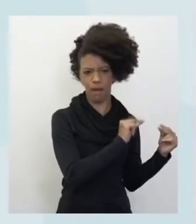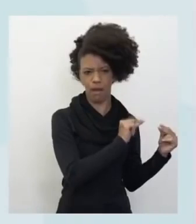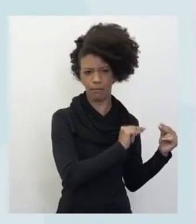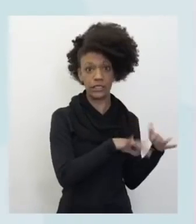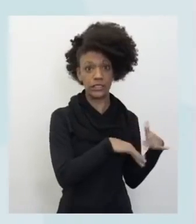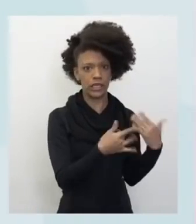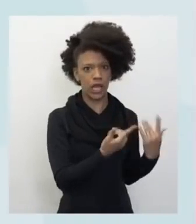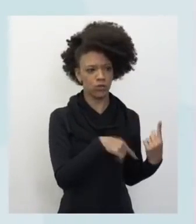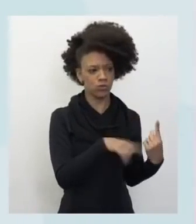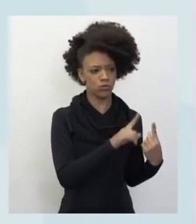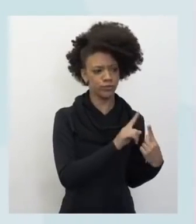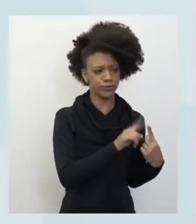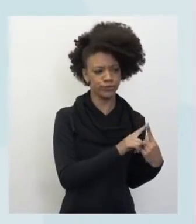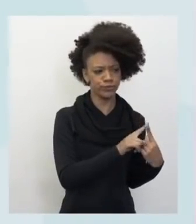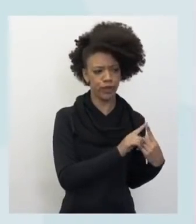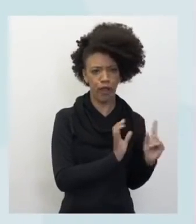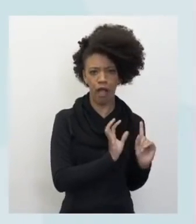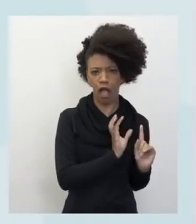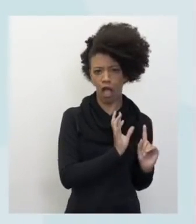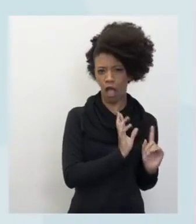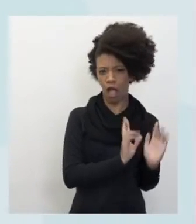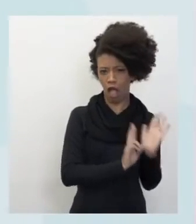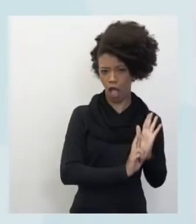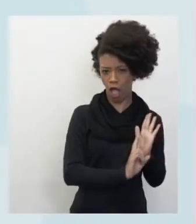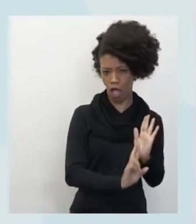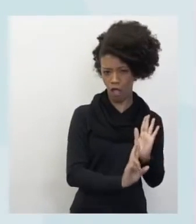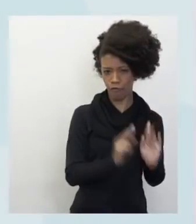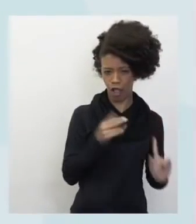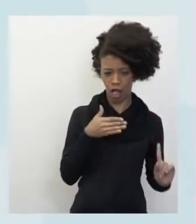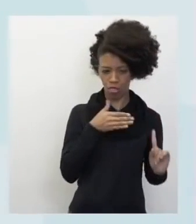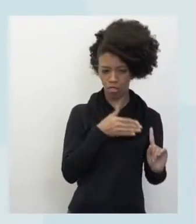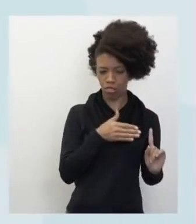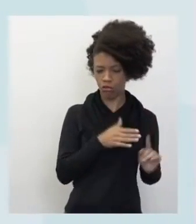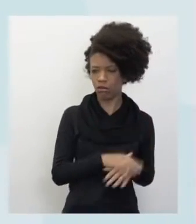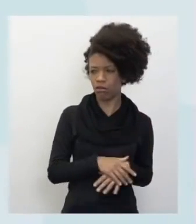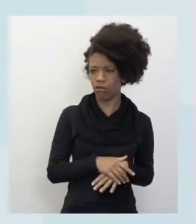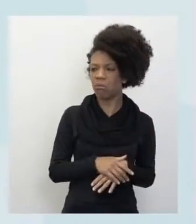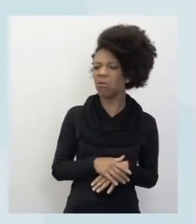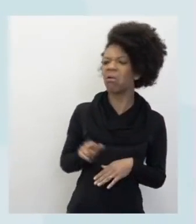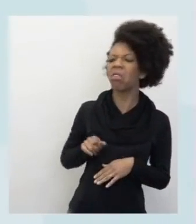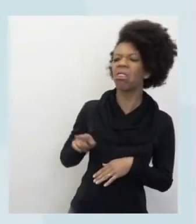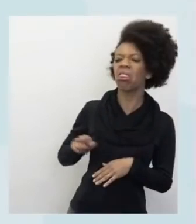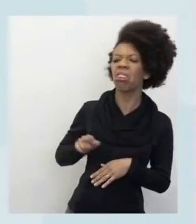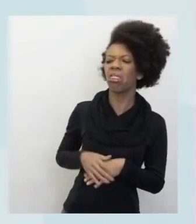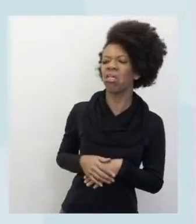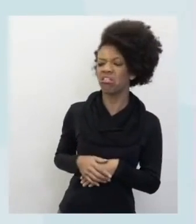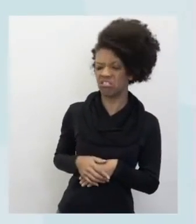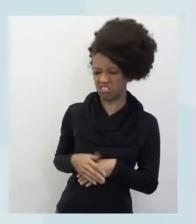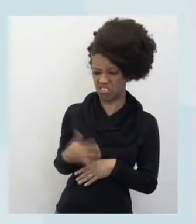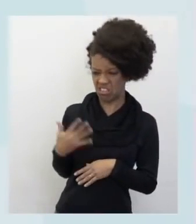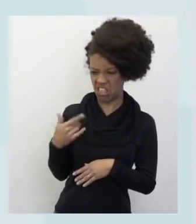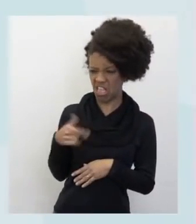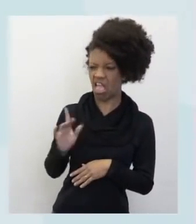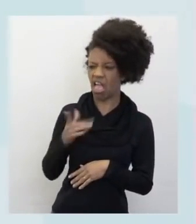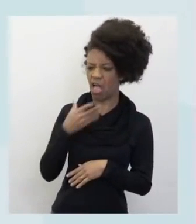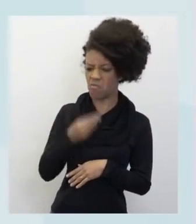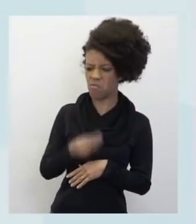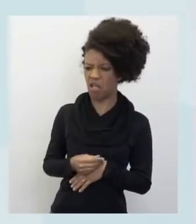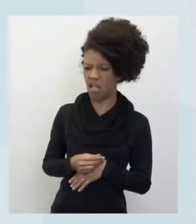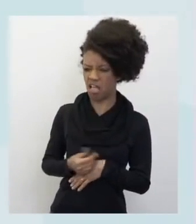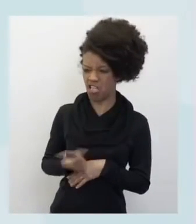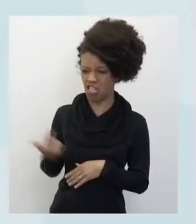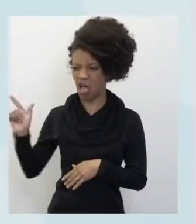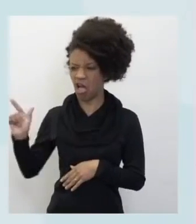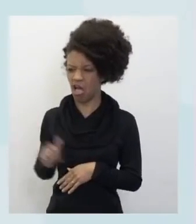deles chegou a fazer referências à indiazinha e comentou: "Semaninha de lucro." Ela